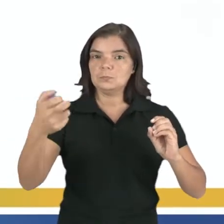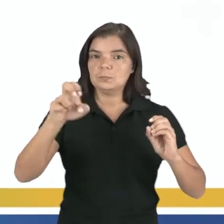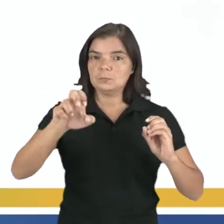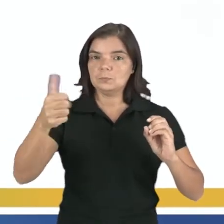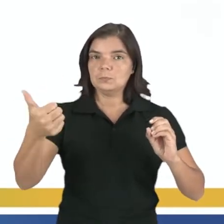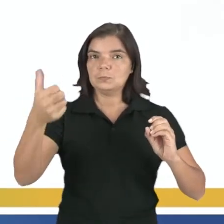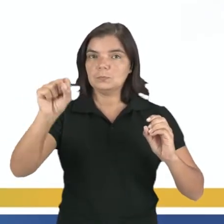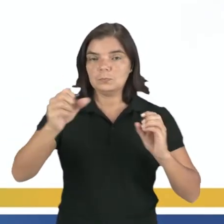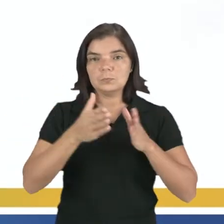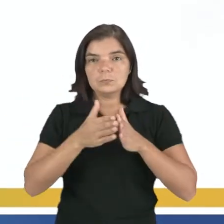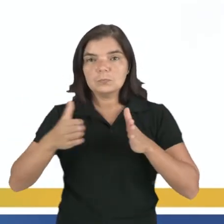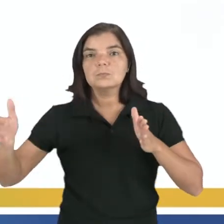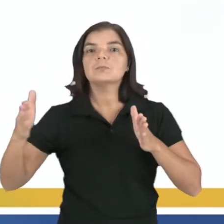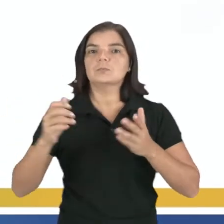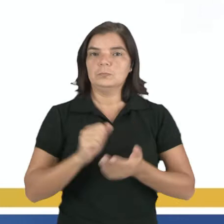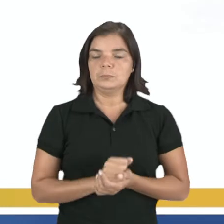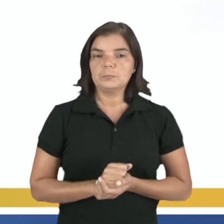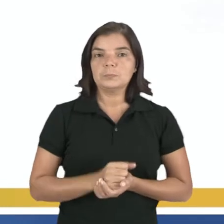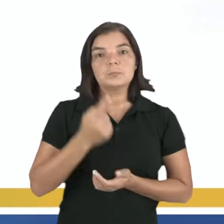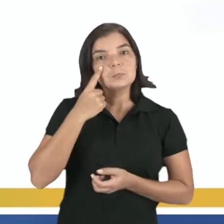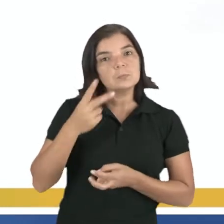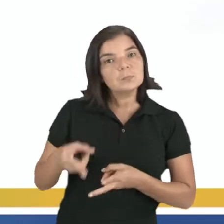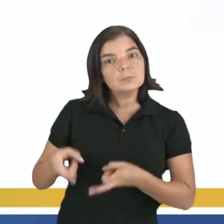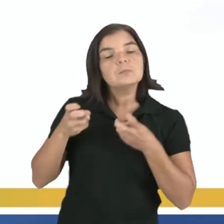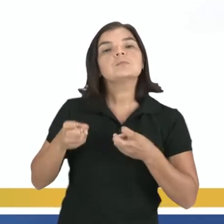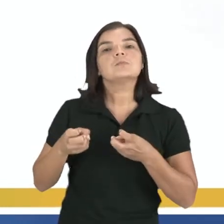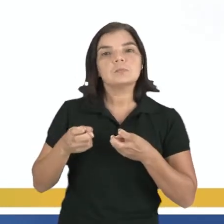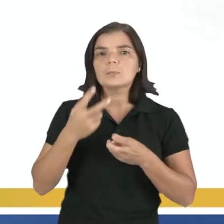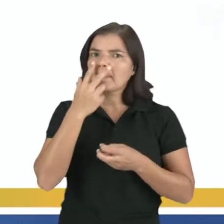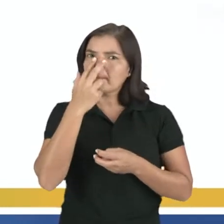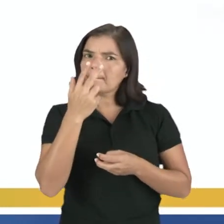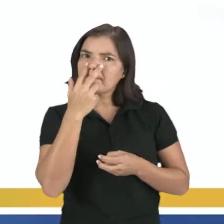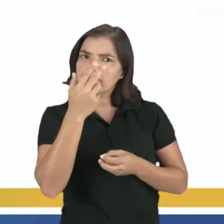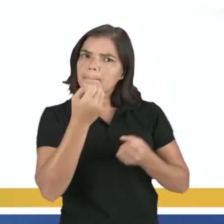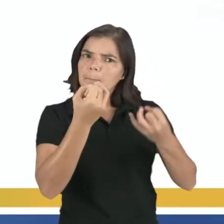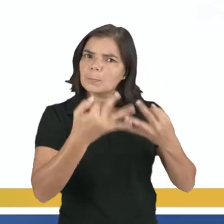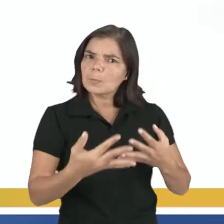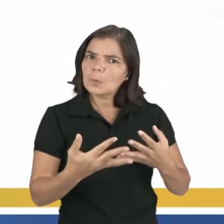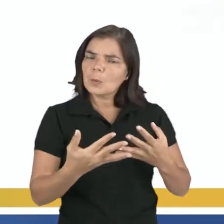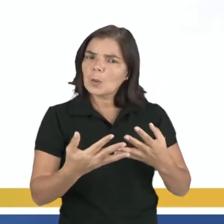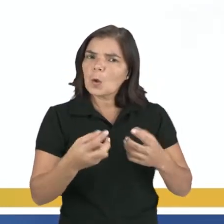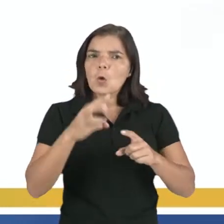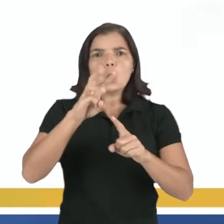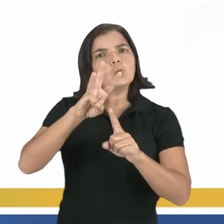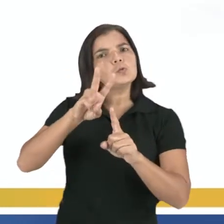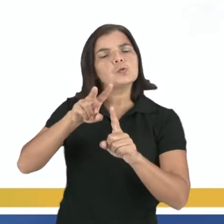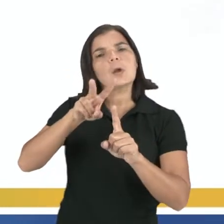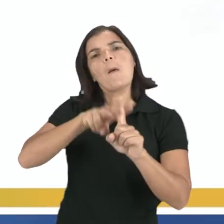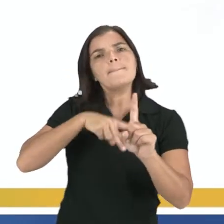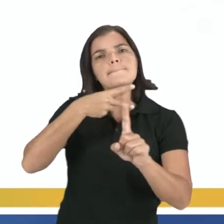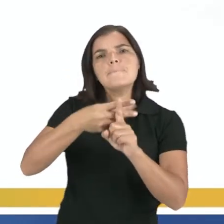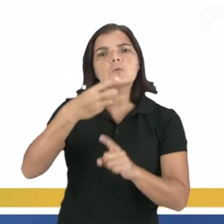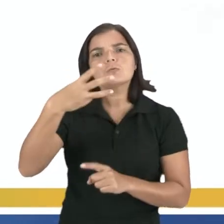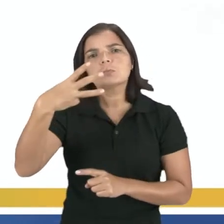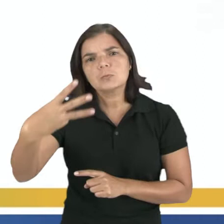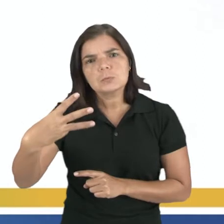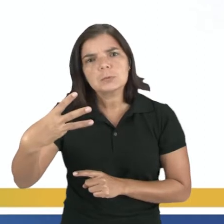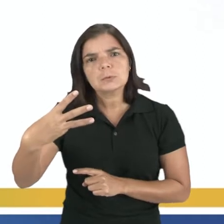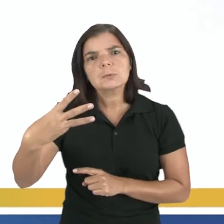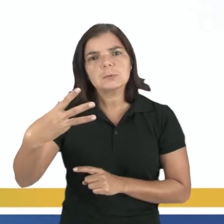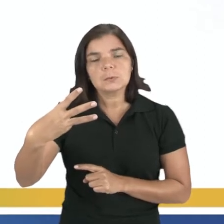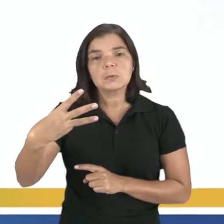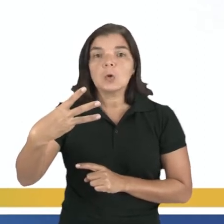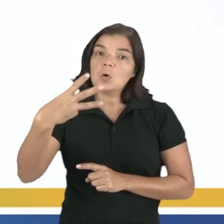15, 18 e assim por diante. Repara que essa sequência parece que me fala sobre os múltiplos de 3, né? 0 é múltiplo de 3,